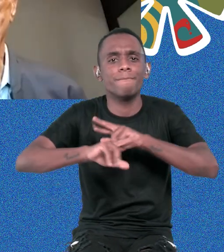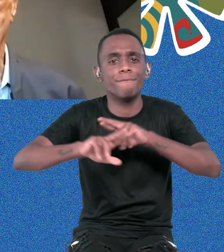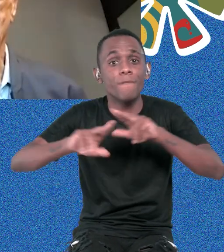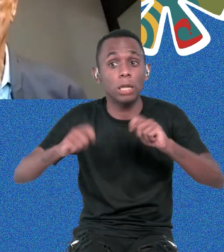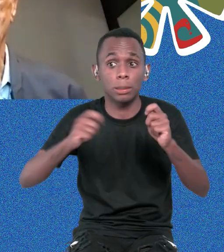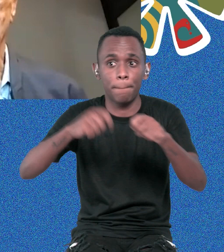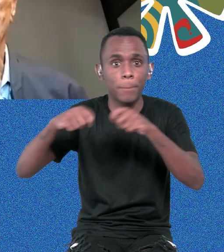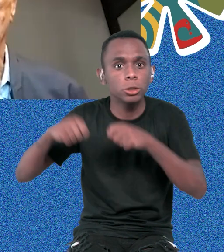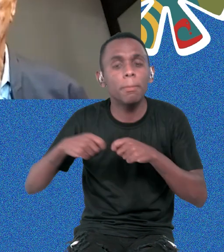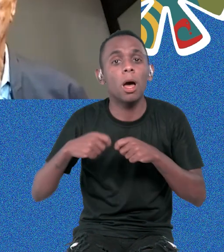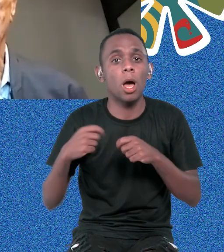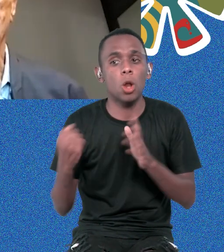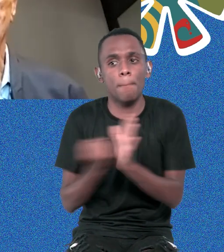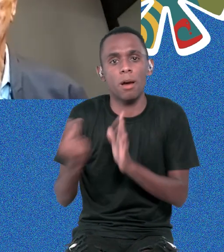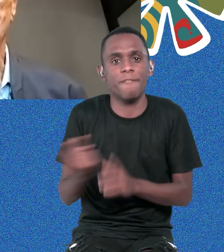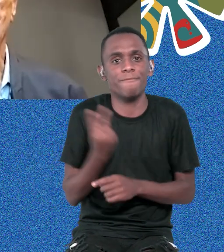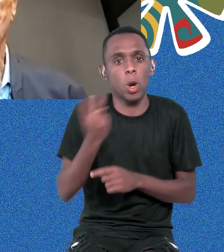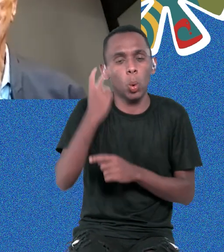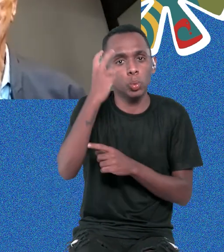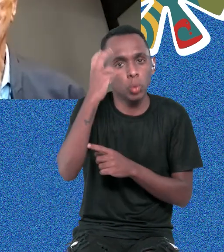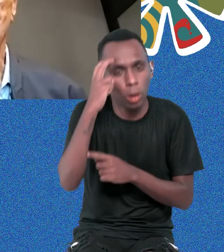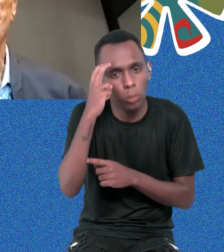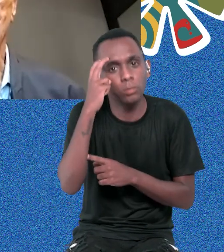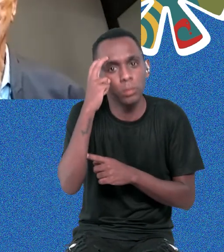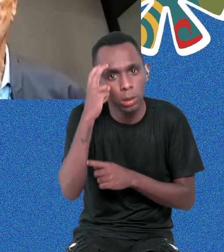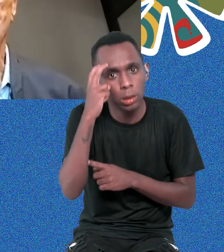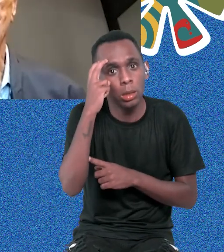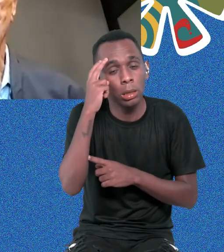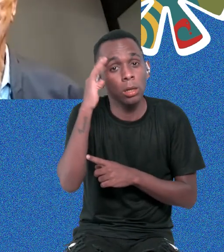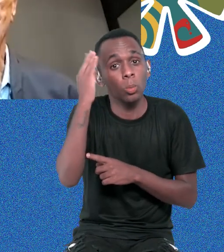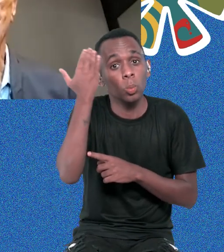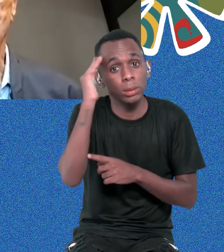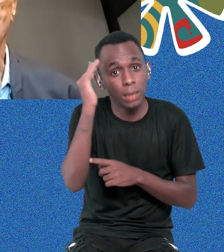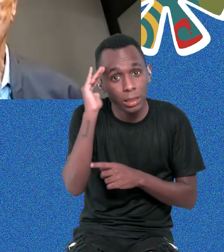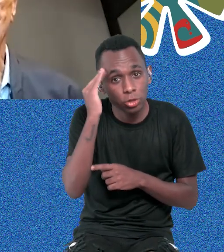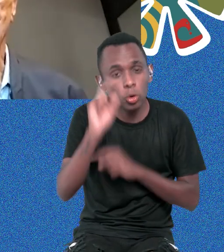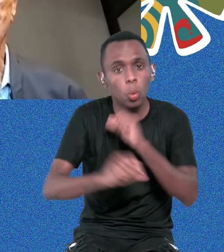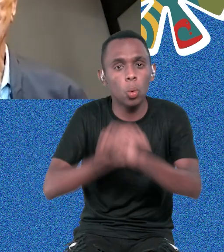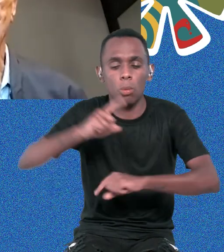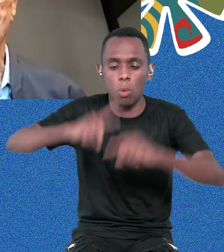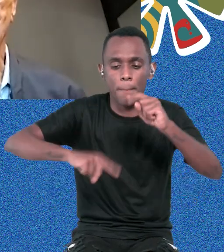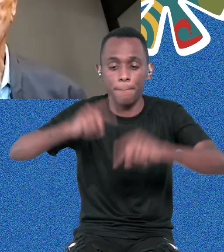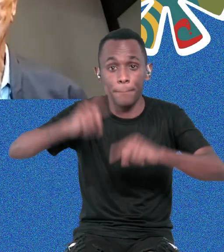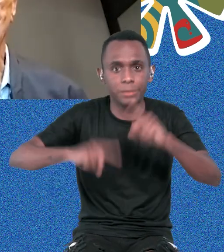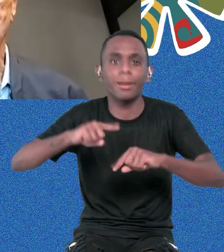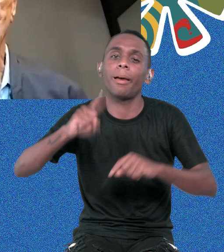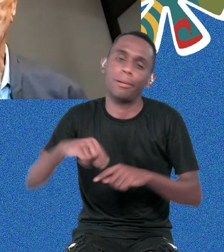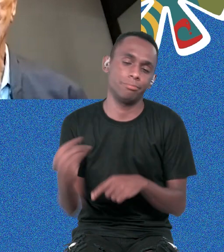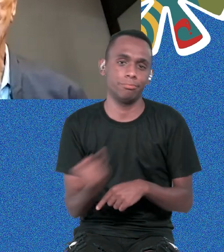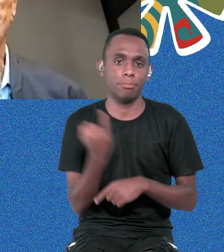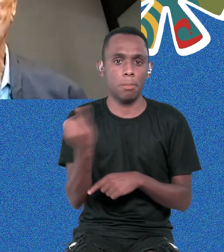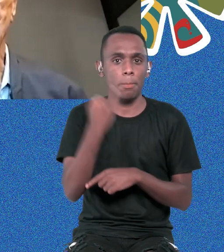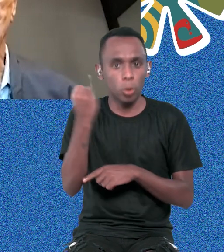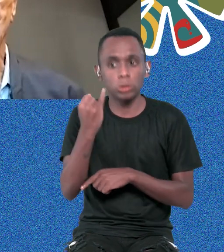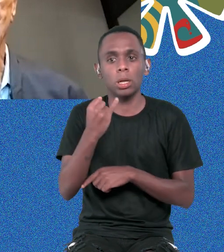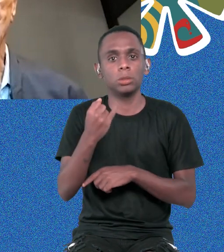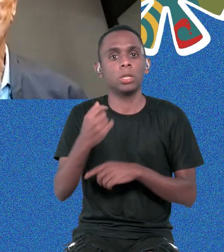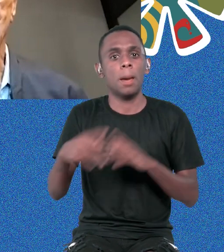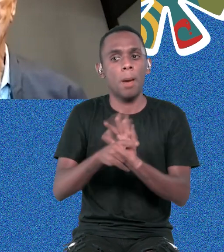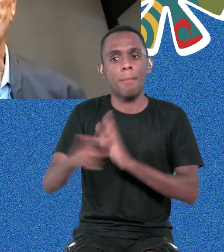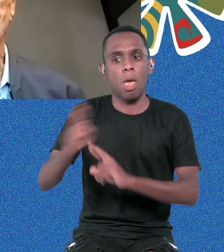Que muitas vezes o patrimônio cultural ele foi entendido como um elemento